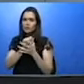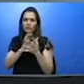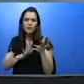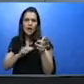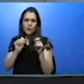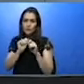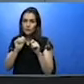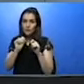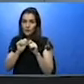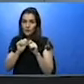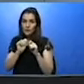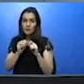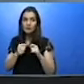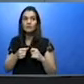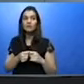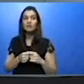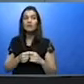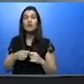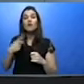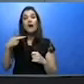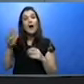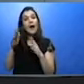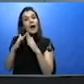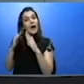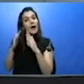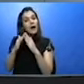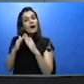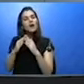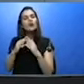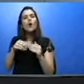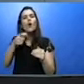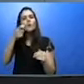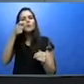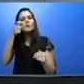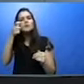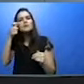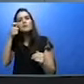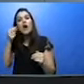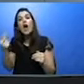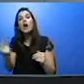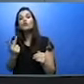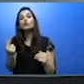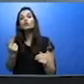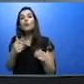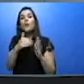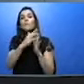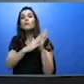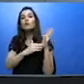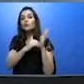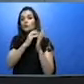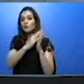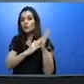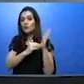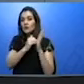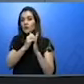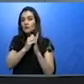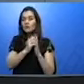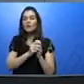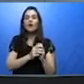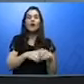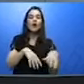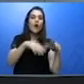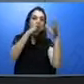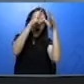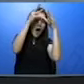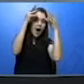a aula. Para casa, vocês vão observar as duas pinturas que nós vamos disponibilizar, a do Leonardo da